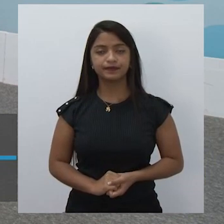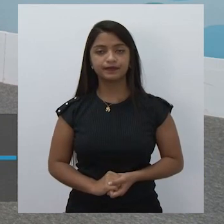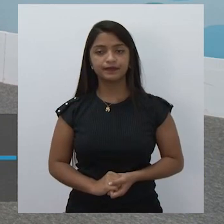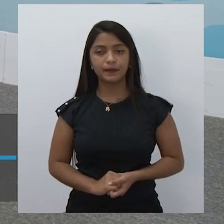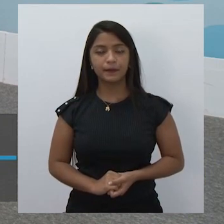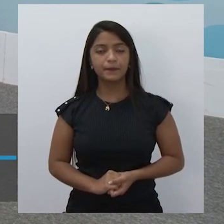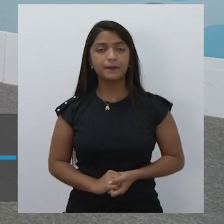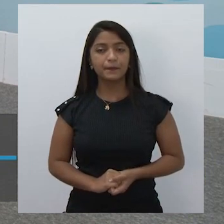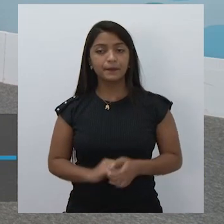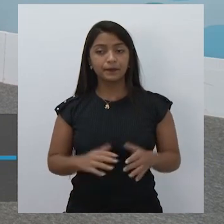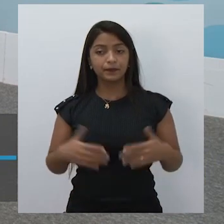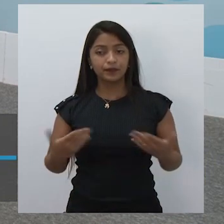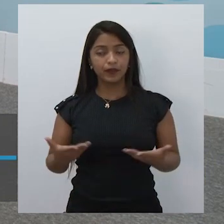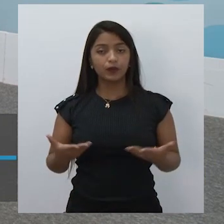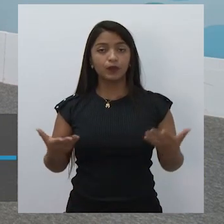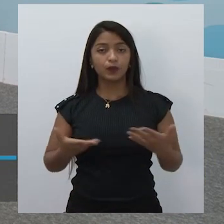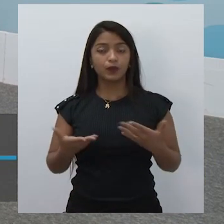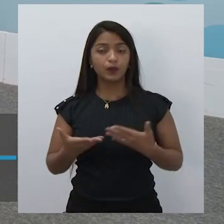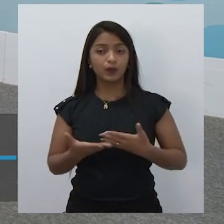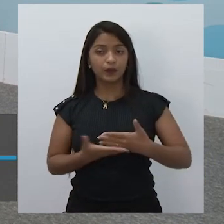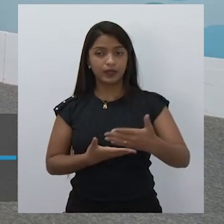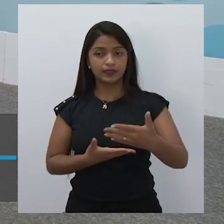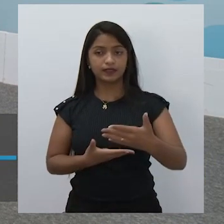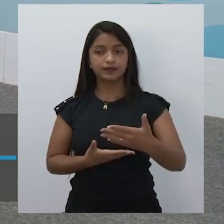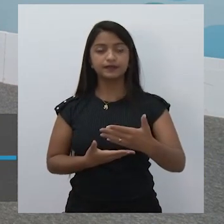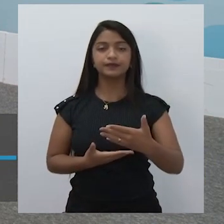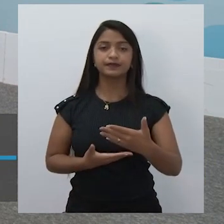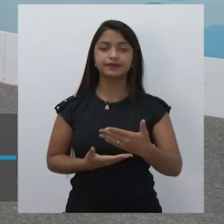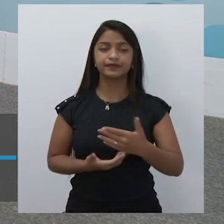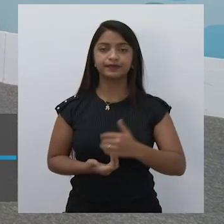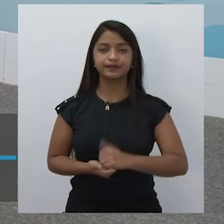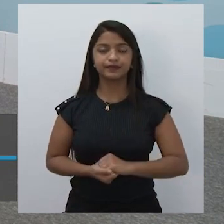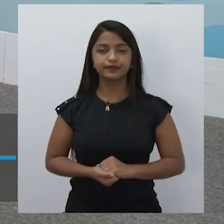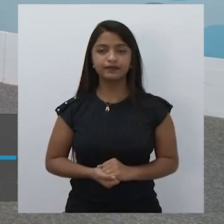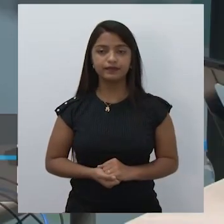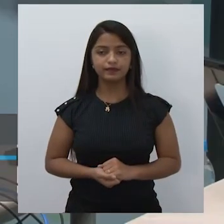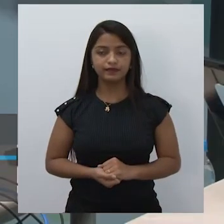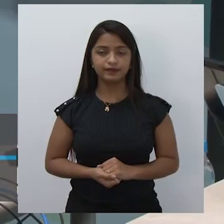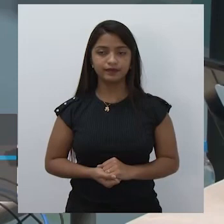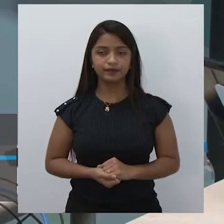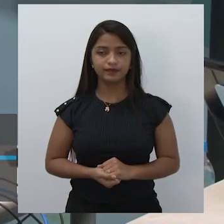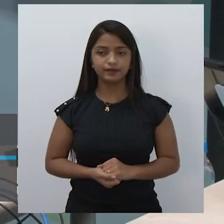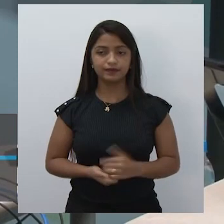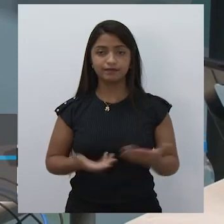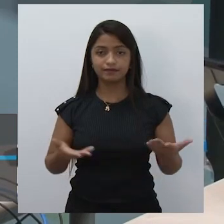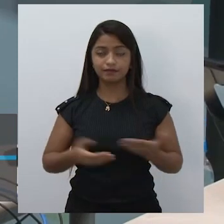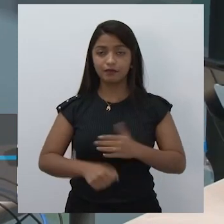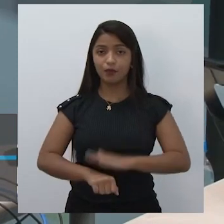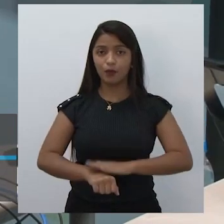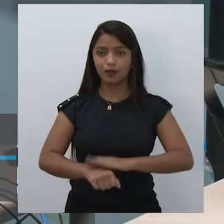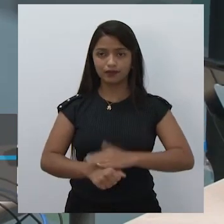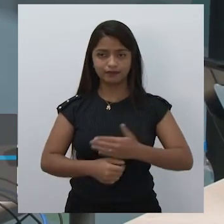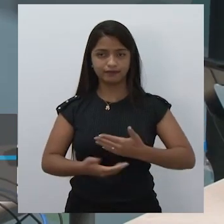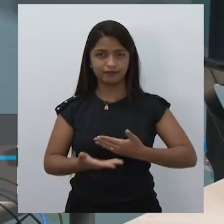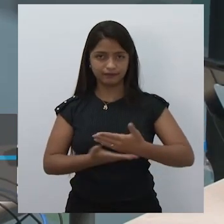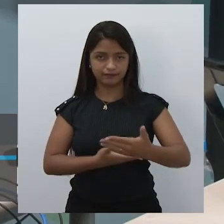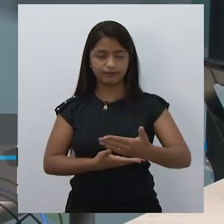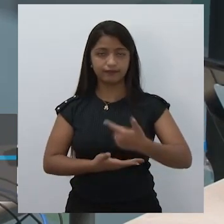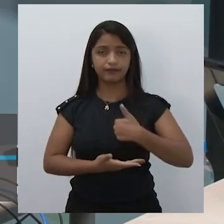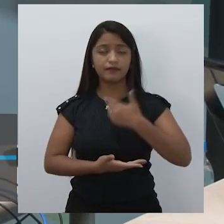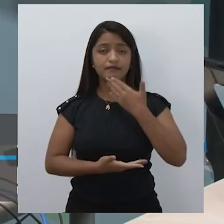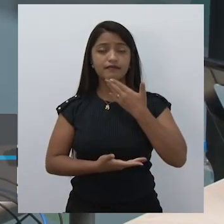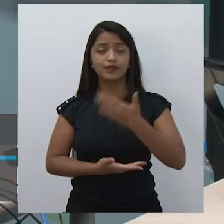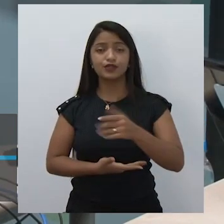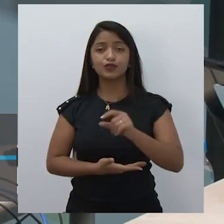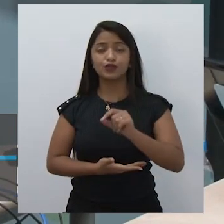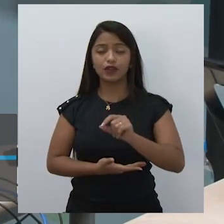Para a gente iniciar, né, para a gente esquentar um pouco, né, esse momento, né, eu vou pedir para passar um